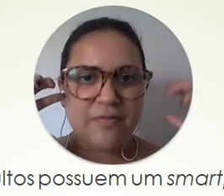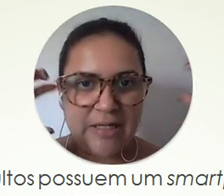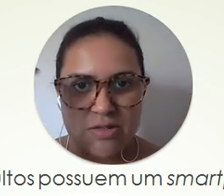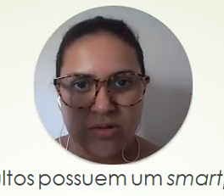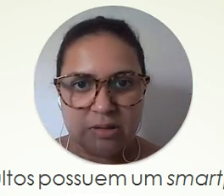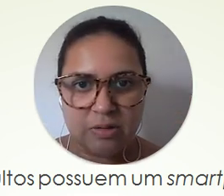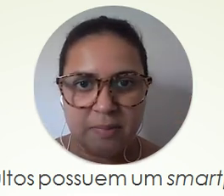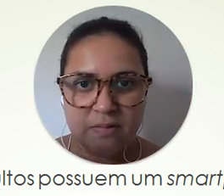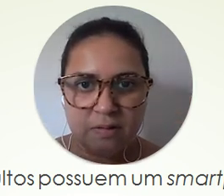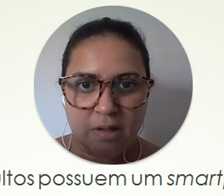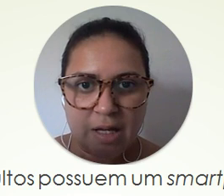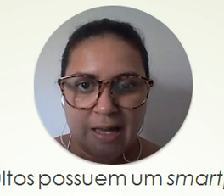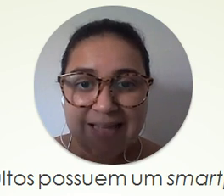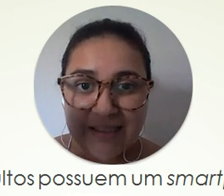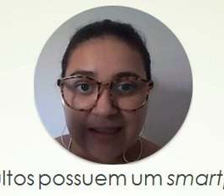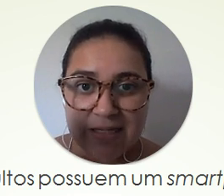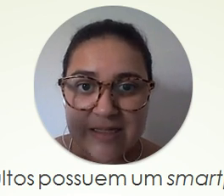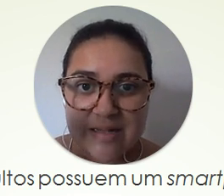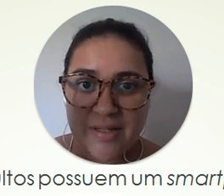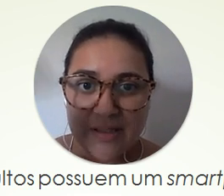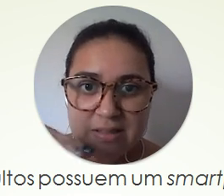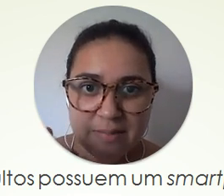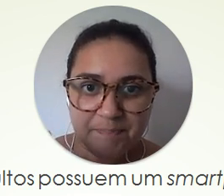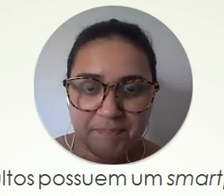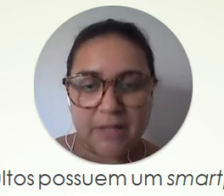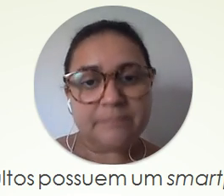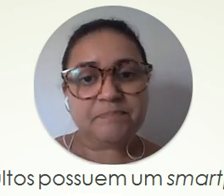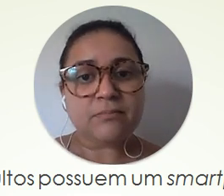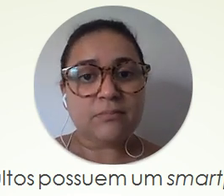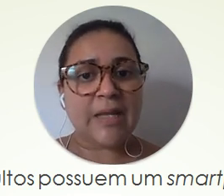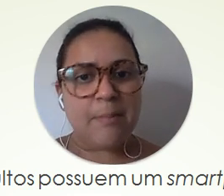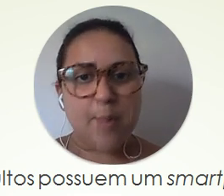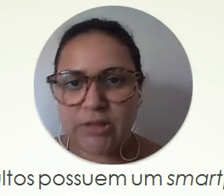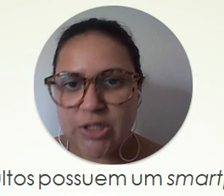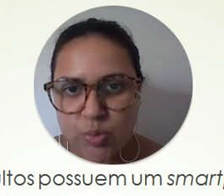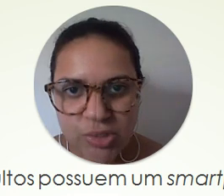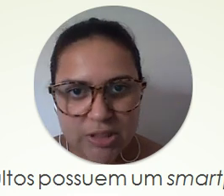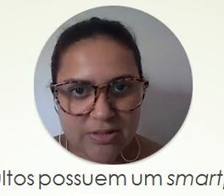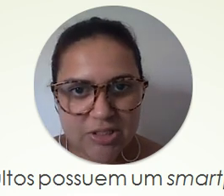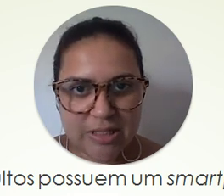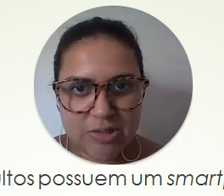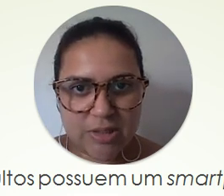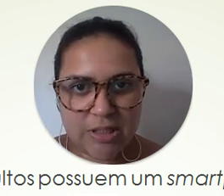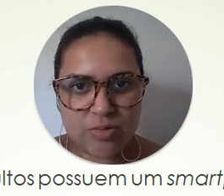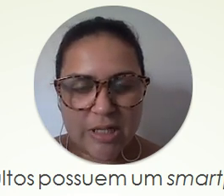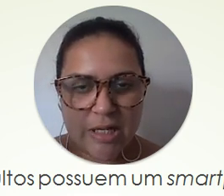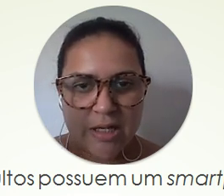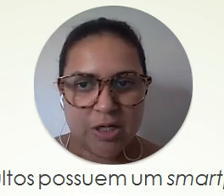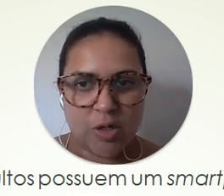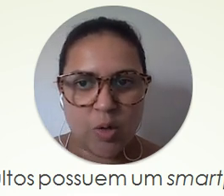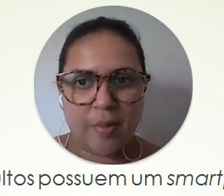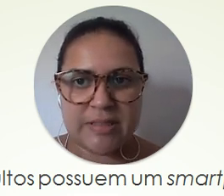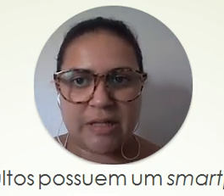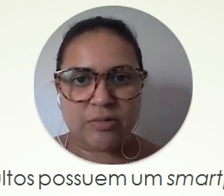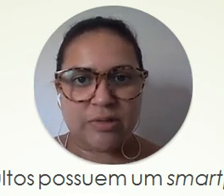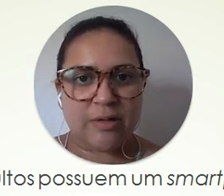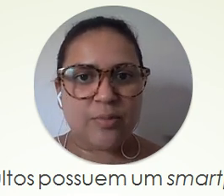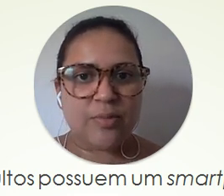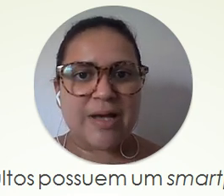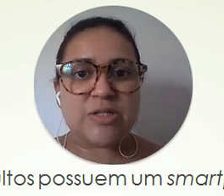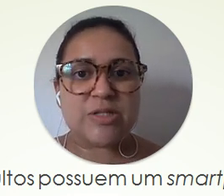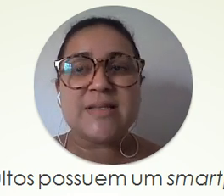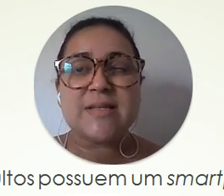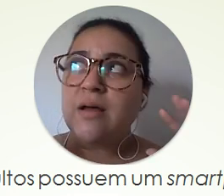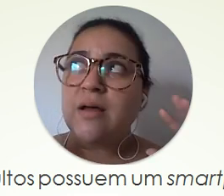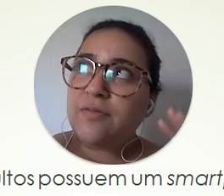já falei isso anteriormente, a tendência sempre é descer, né? A moda surge lá nos Estados Unidos e com o passar do